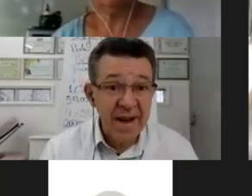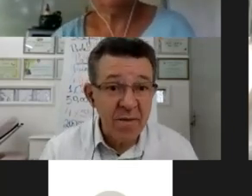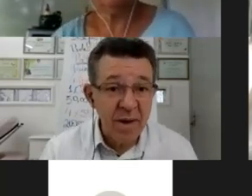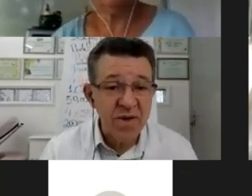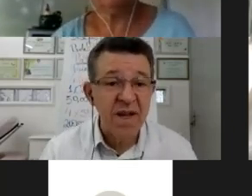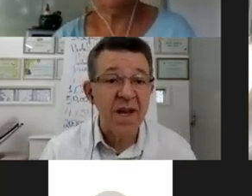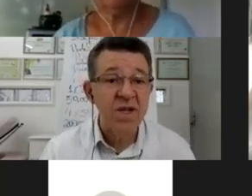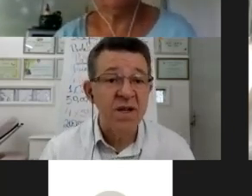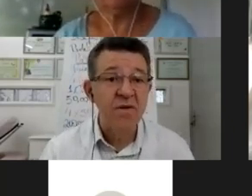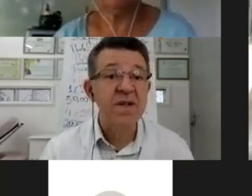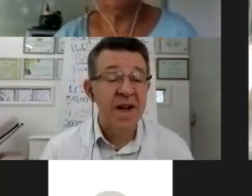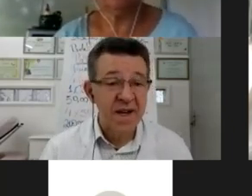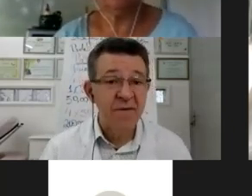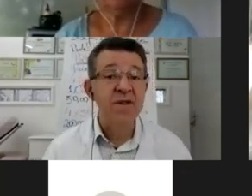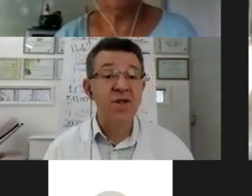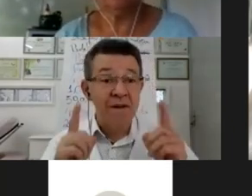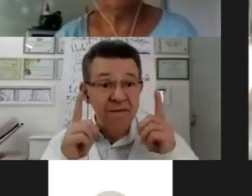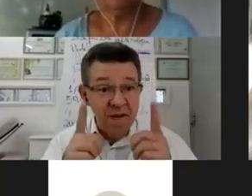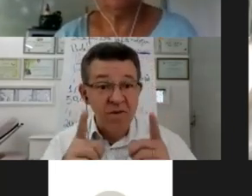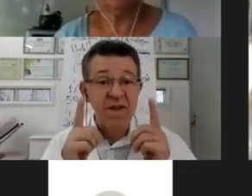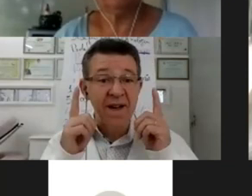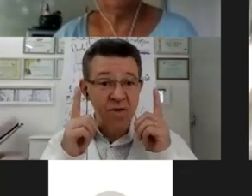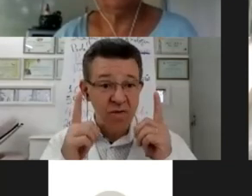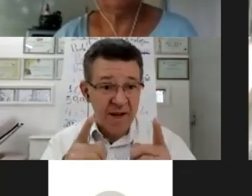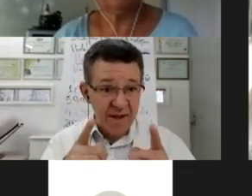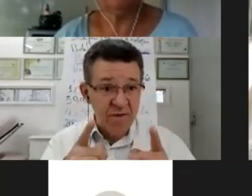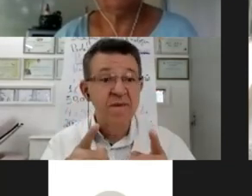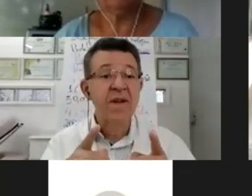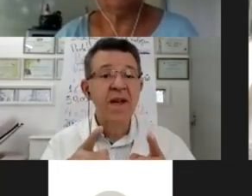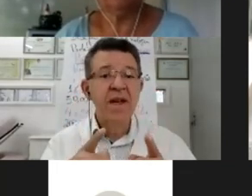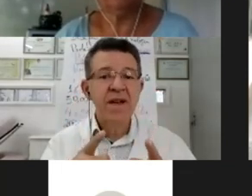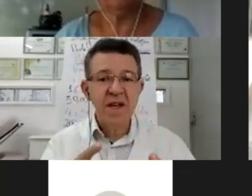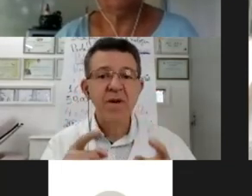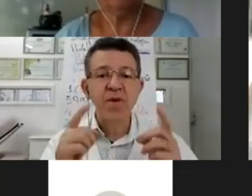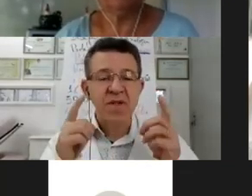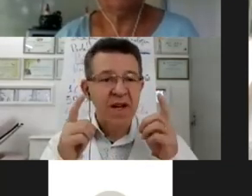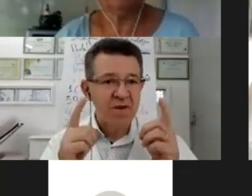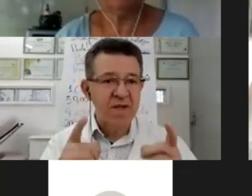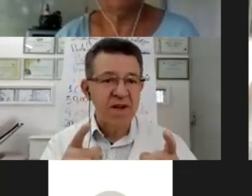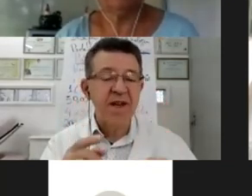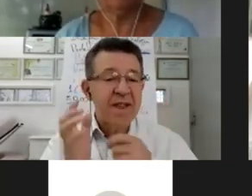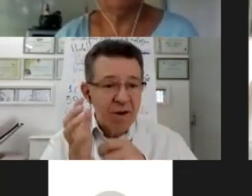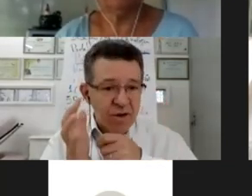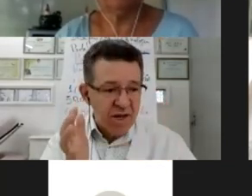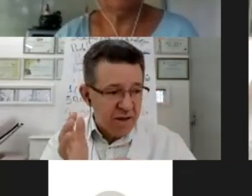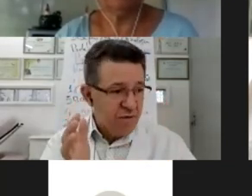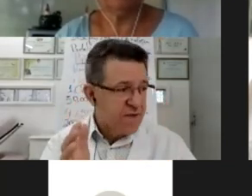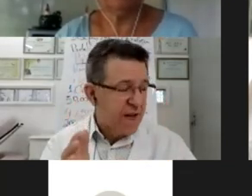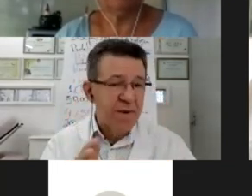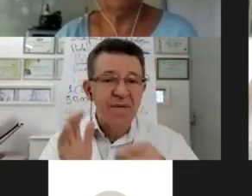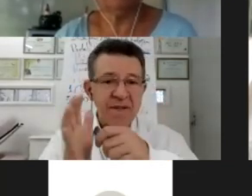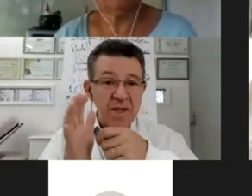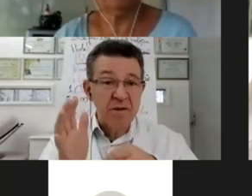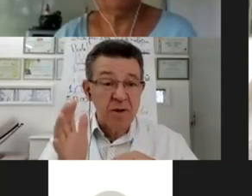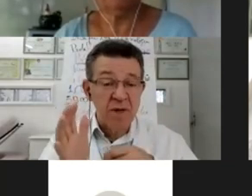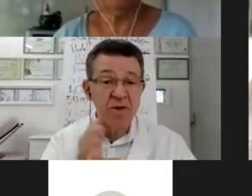criarem uma postagem no Instagram. Vocês já viram que dá resultado. cria uma postagem no Instagram. Quem está anotando,